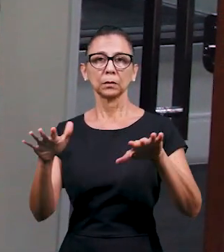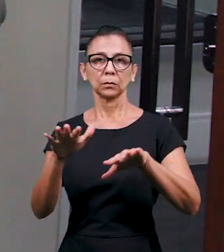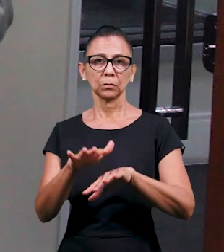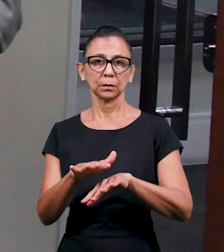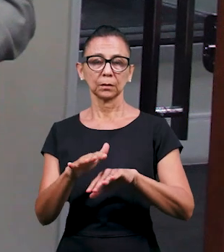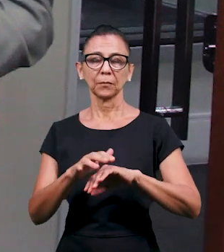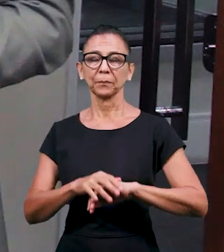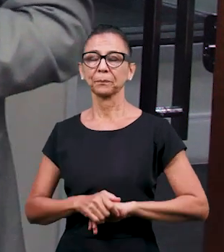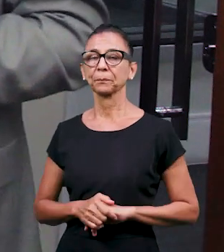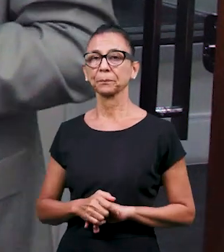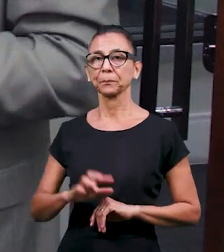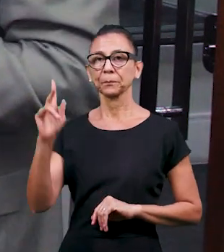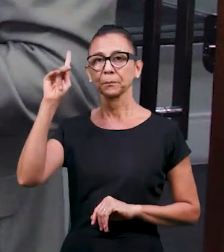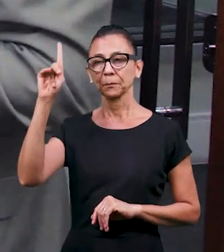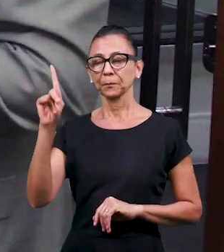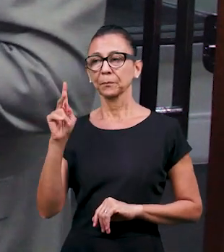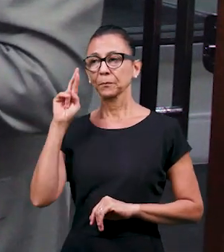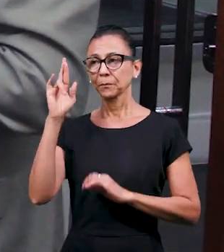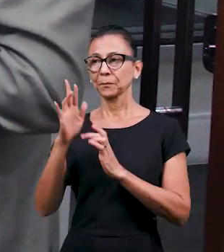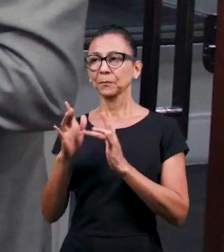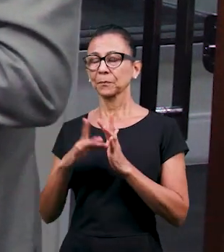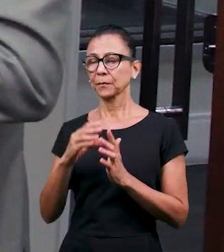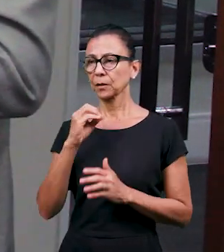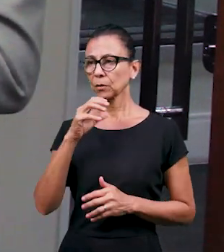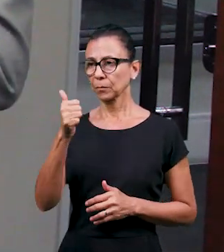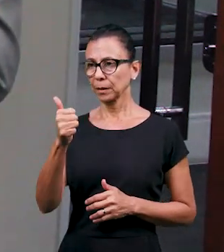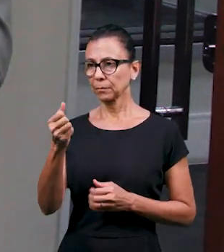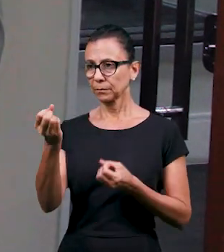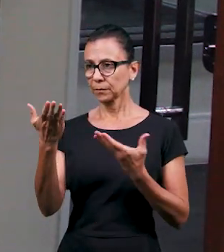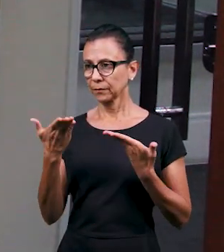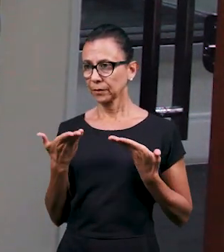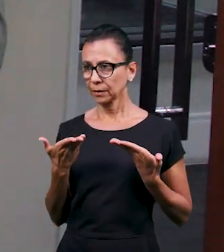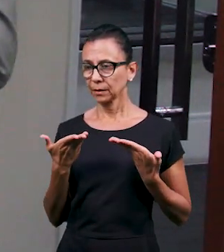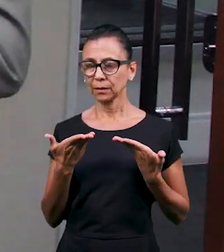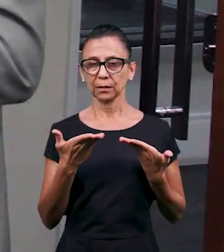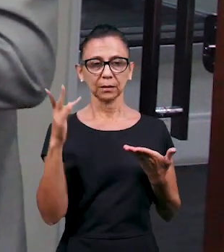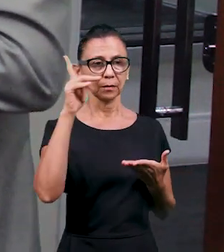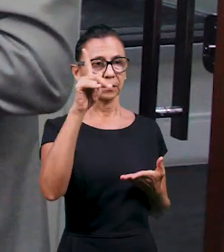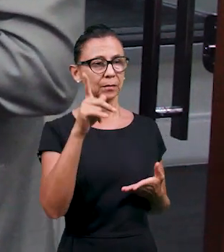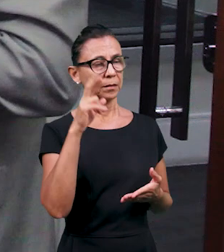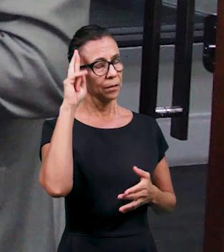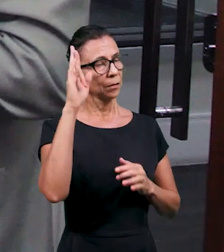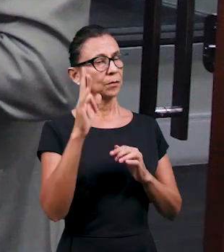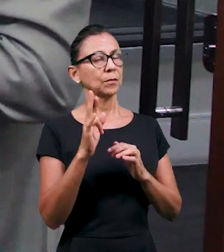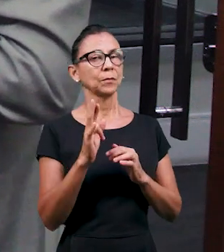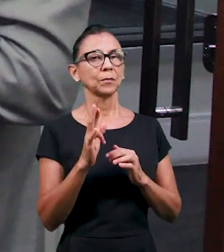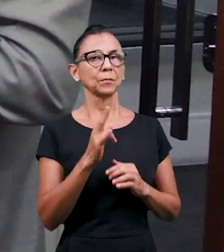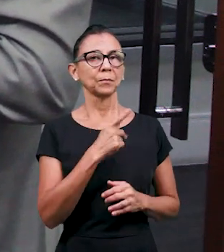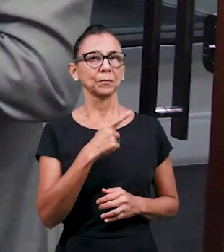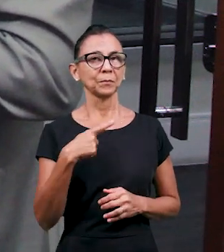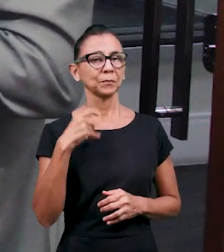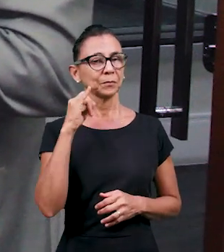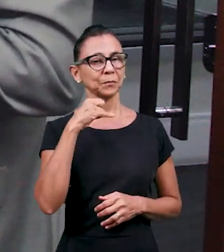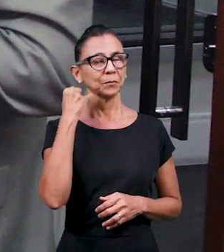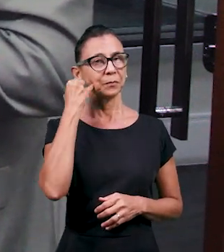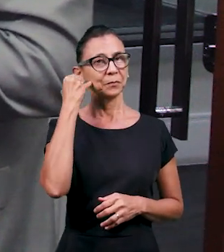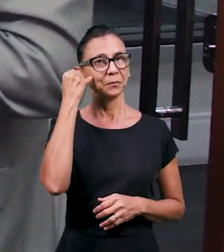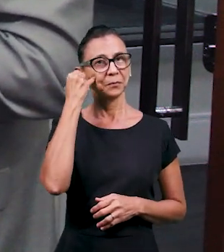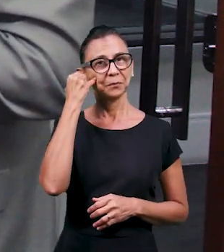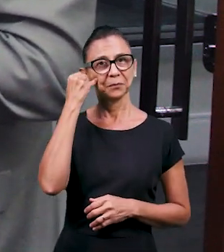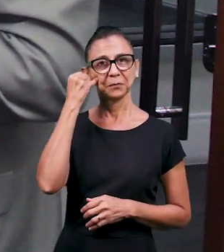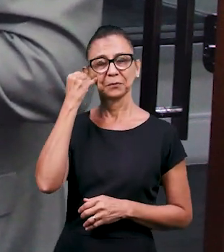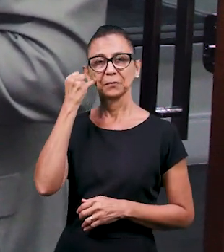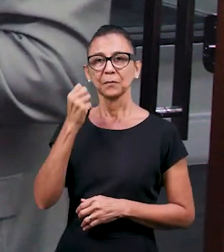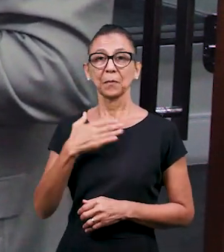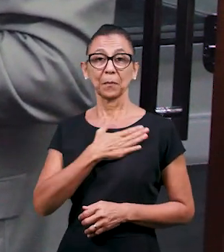irmã Elaine. Elaine, a paz do Senhor, tudo bem? Seja bem-vinda a uma Manaim Entrevista. A paz do Senhor, pastor Josias, é um prazer estar aqui com você